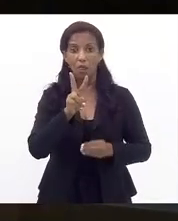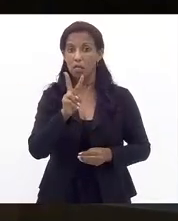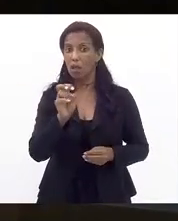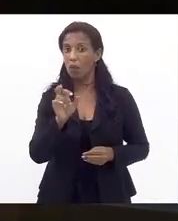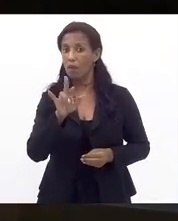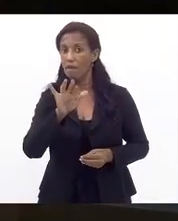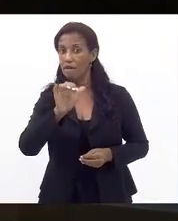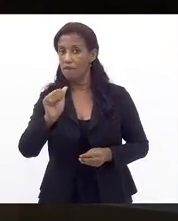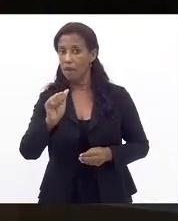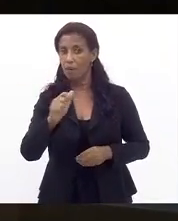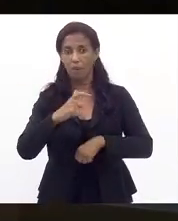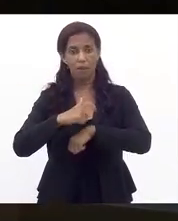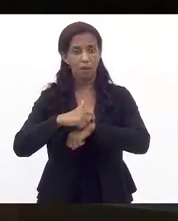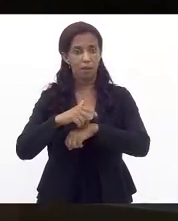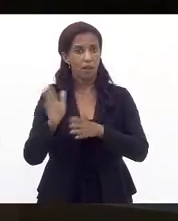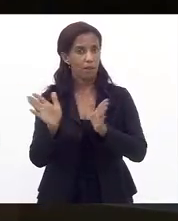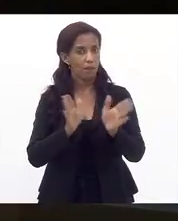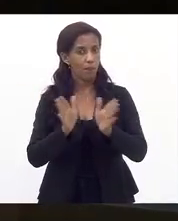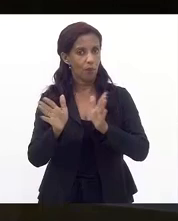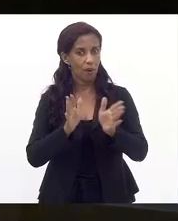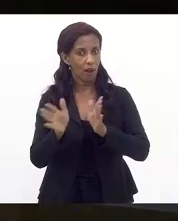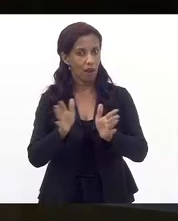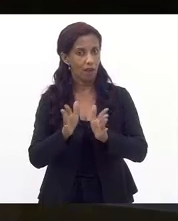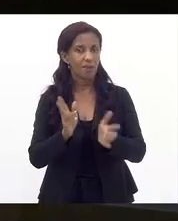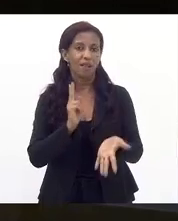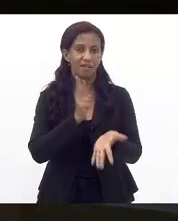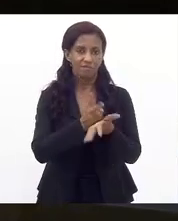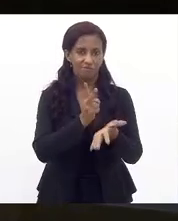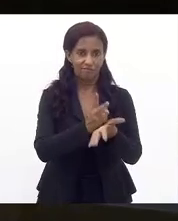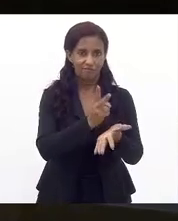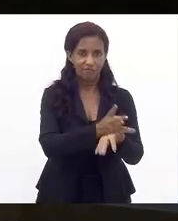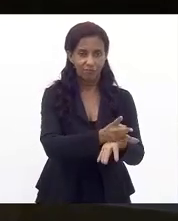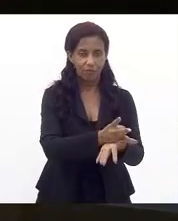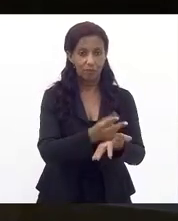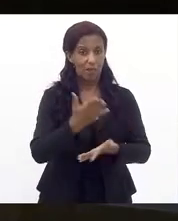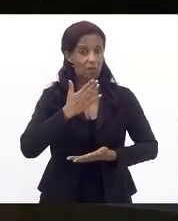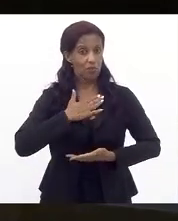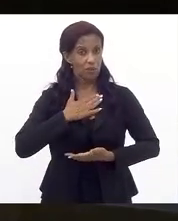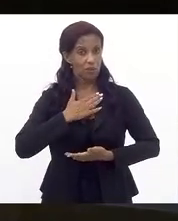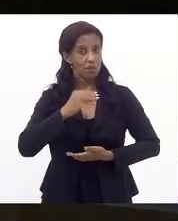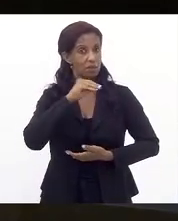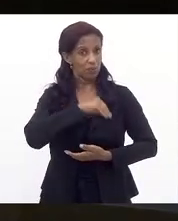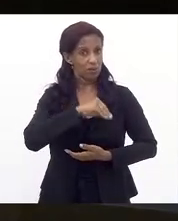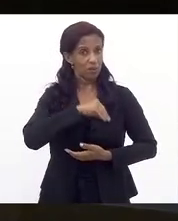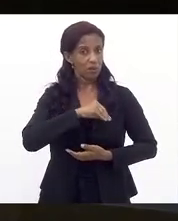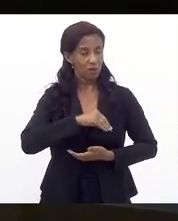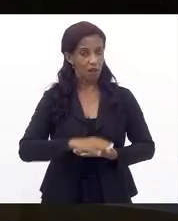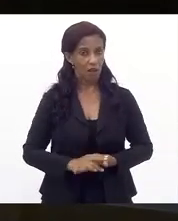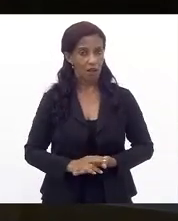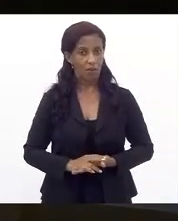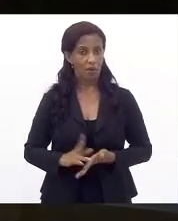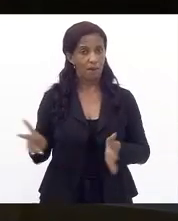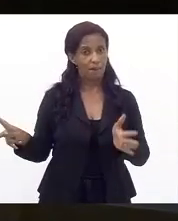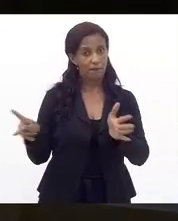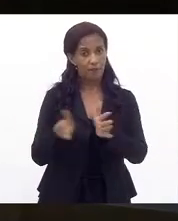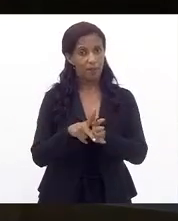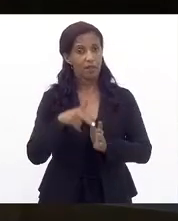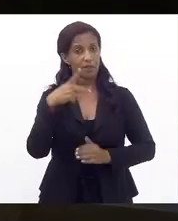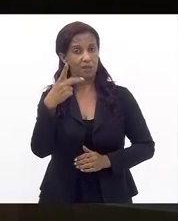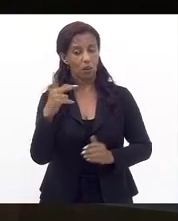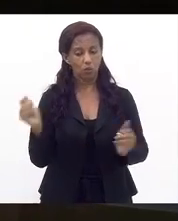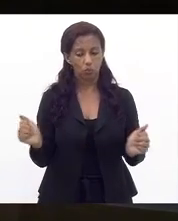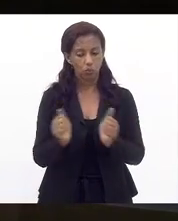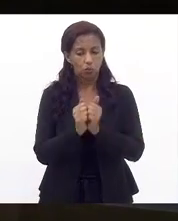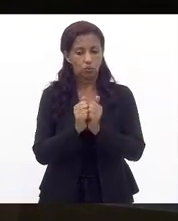é temporária passa a ser uma verba permanente ou seja o seu salário aquilo faz parte da sua